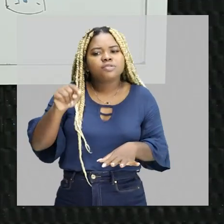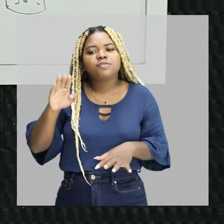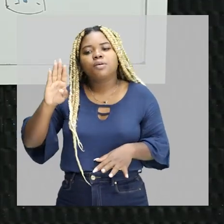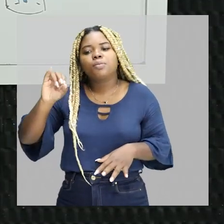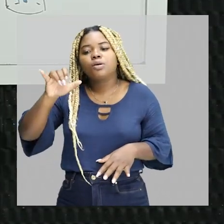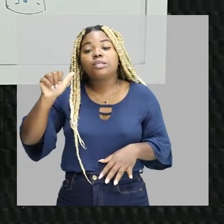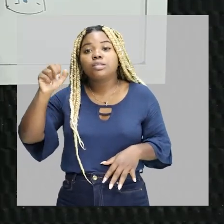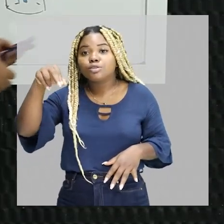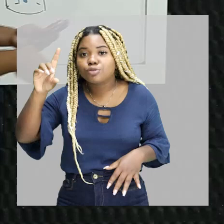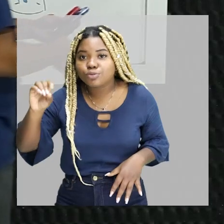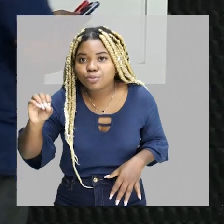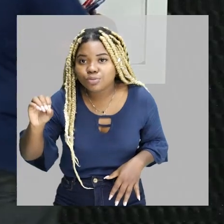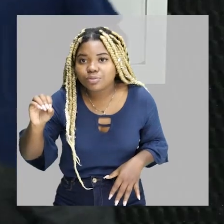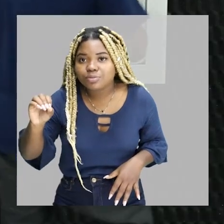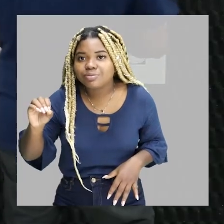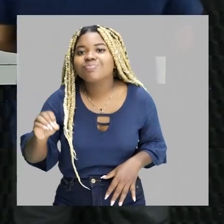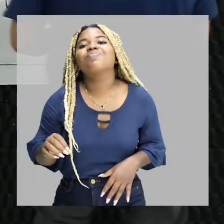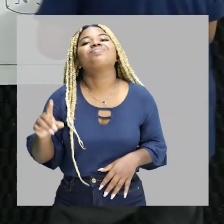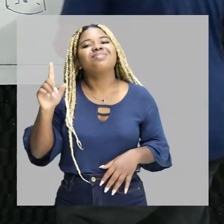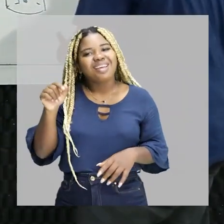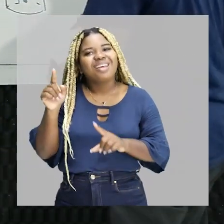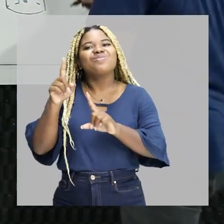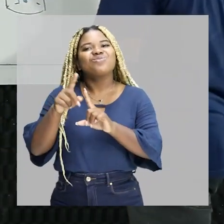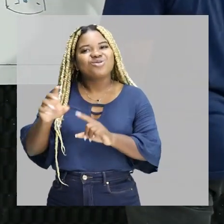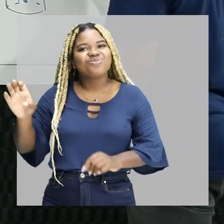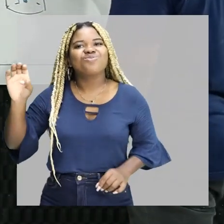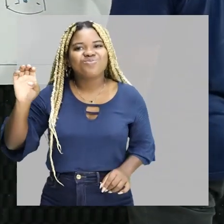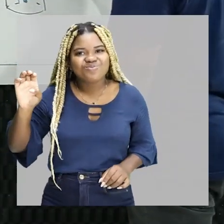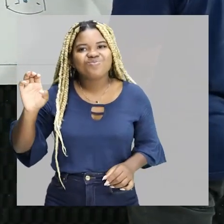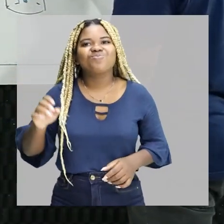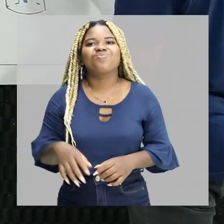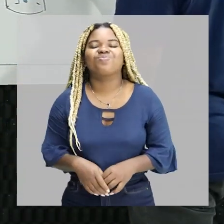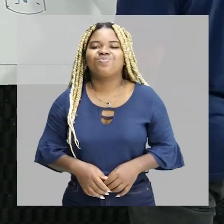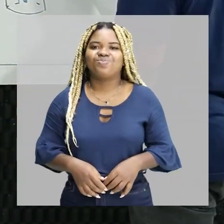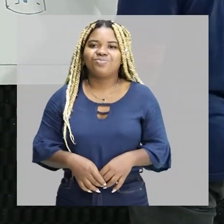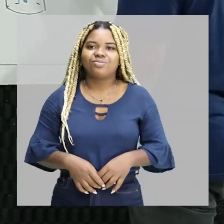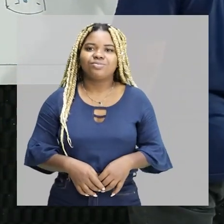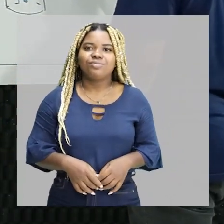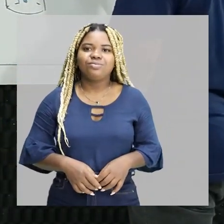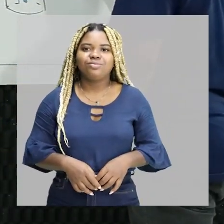para cima. Certo? Então, matematicamente, o empuxo